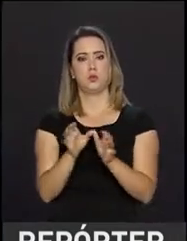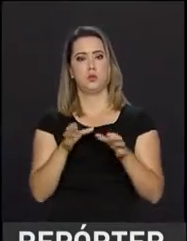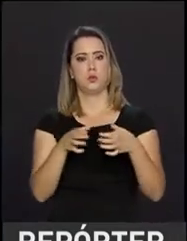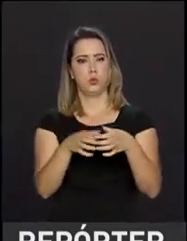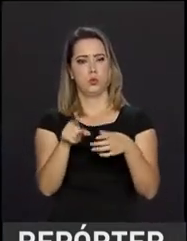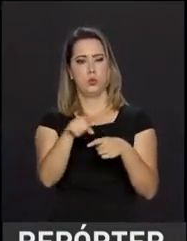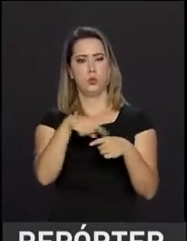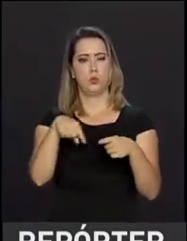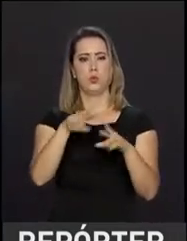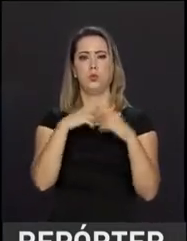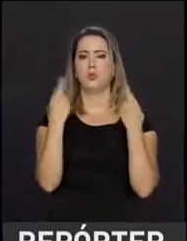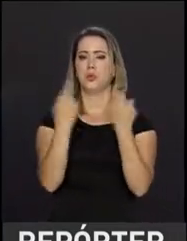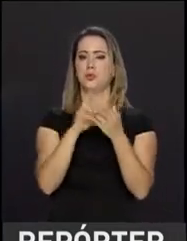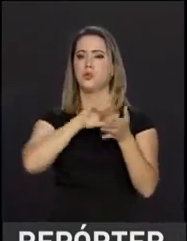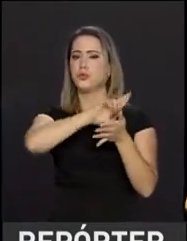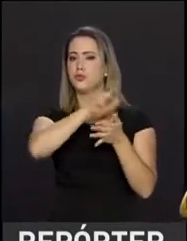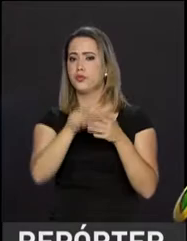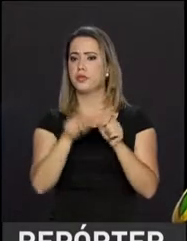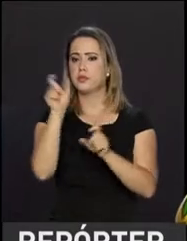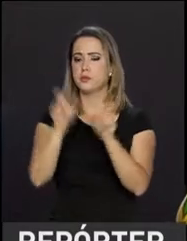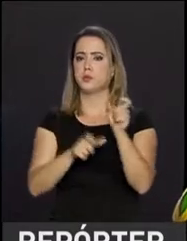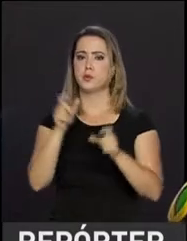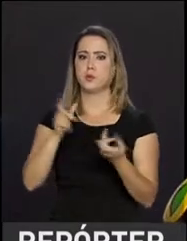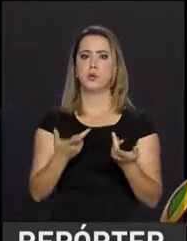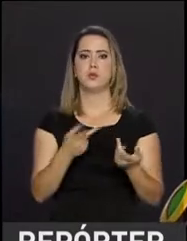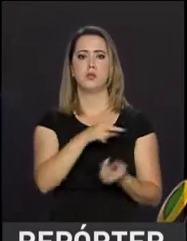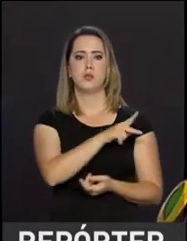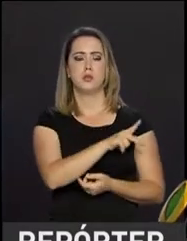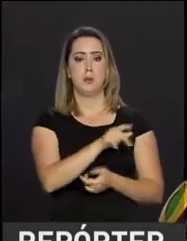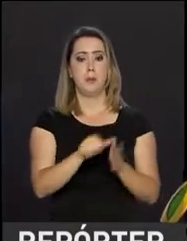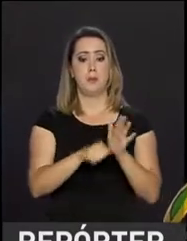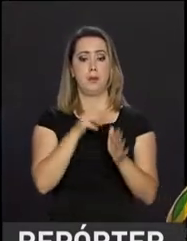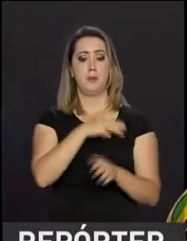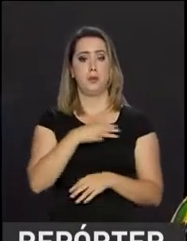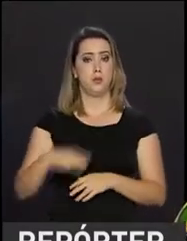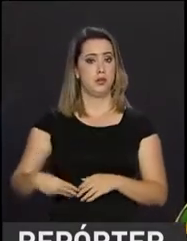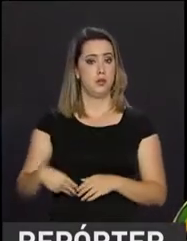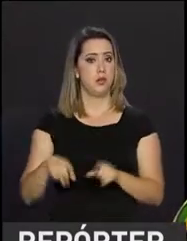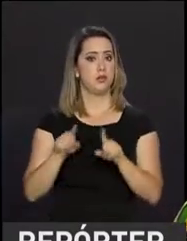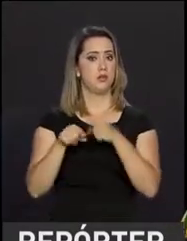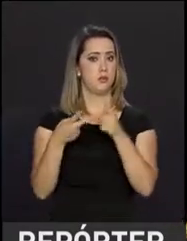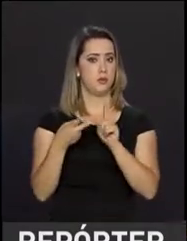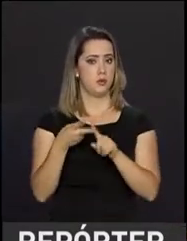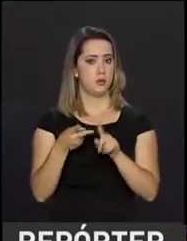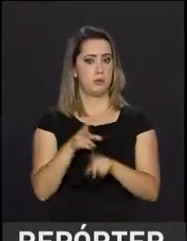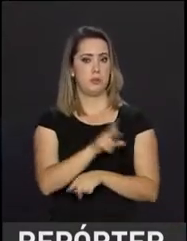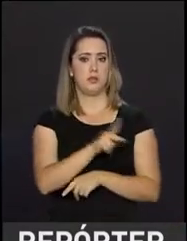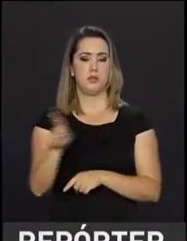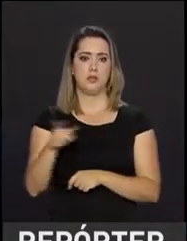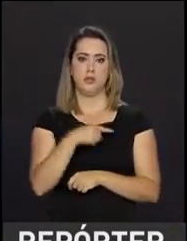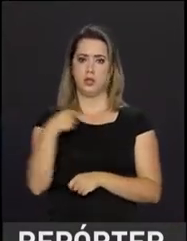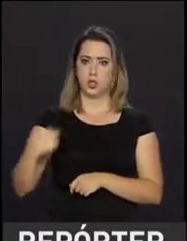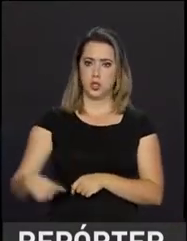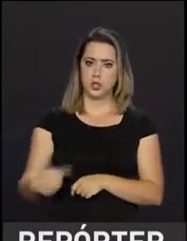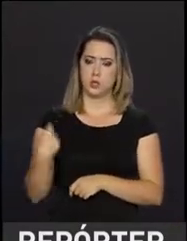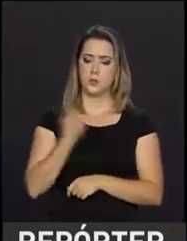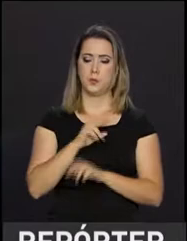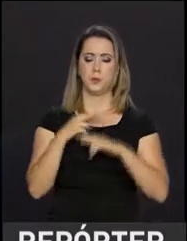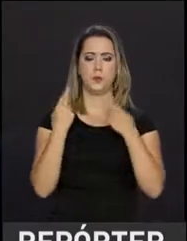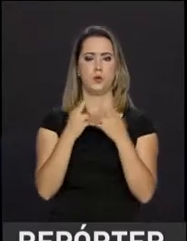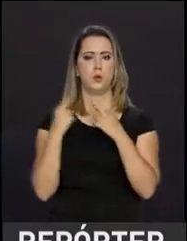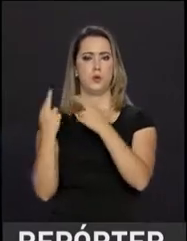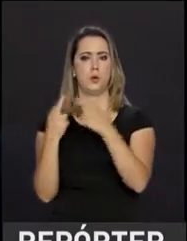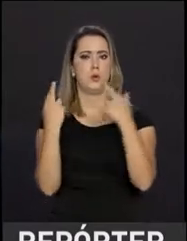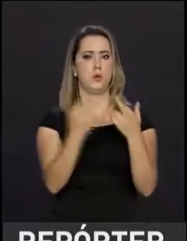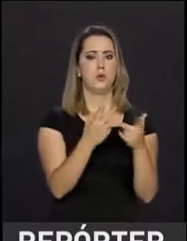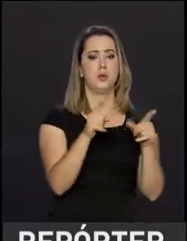consultivo com o presidente o primeiro ministro e agora com o presidente xi jinping que verificou a dimensão